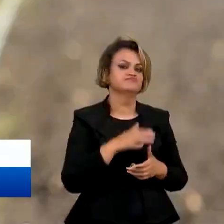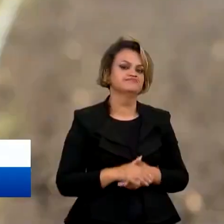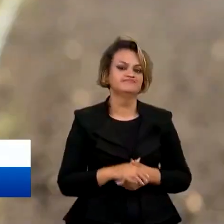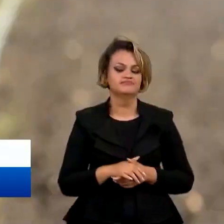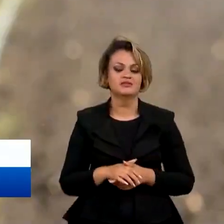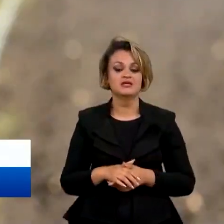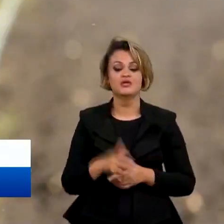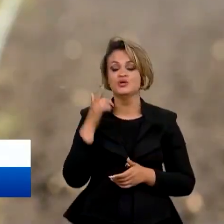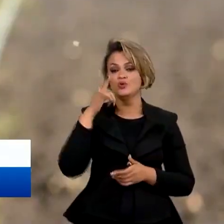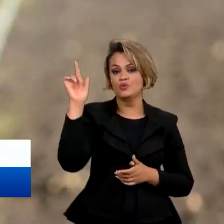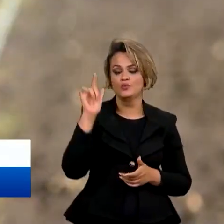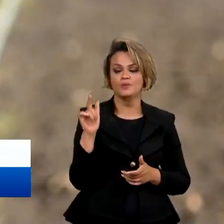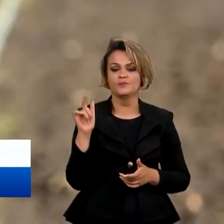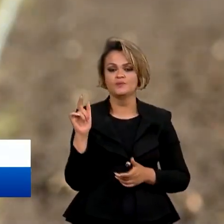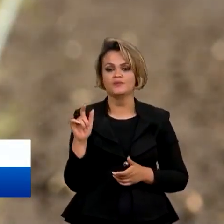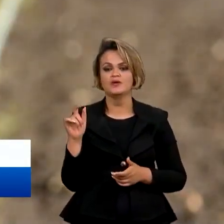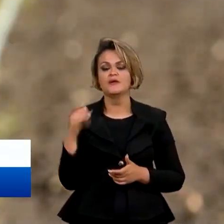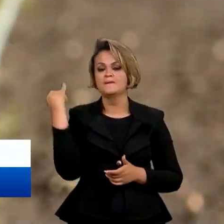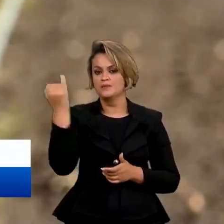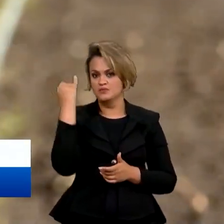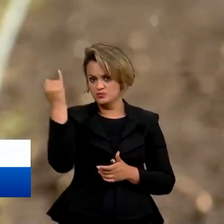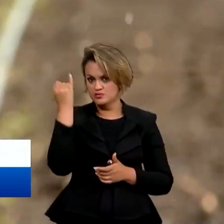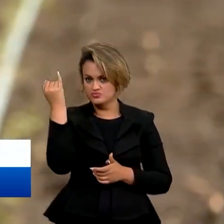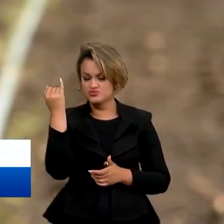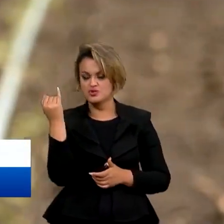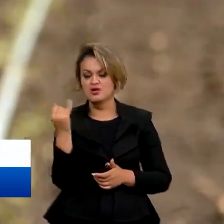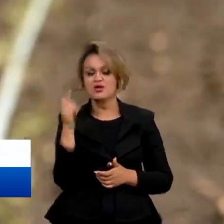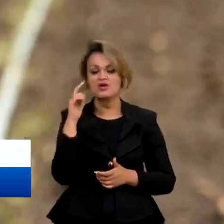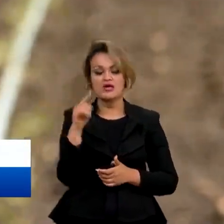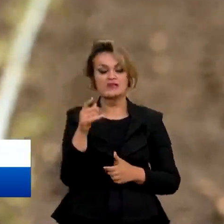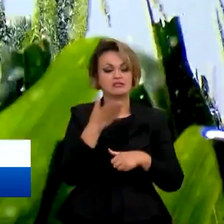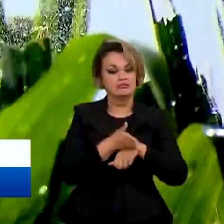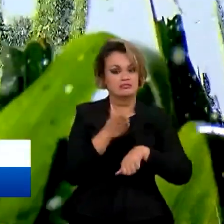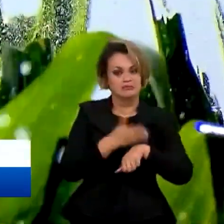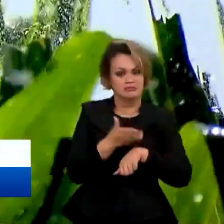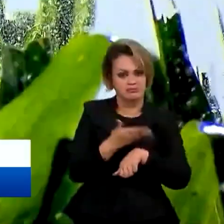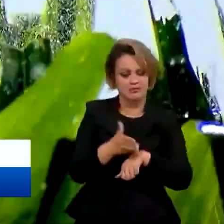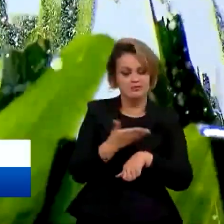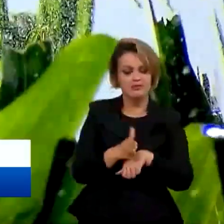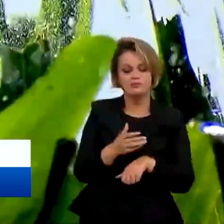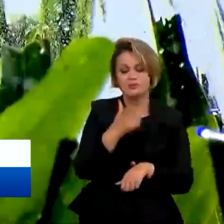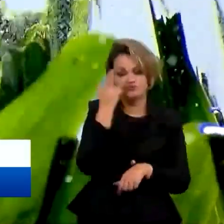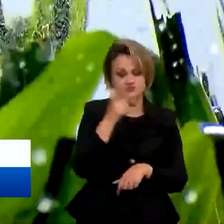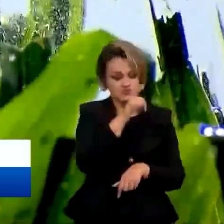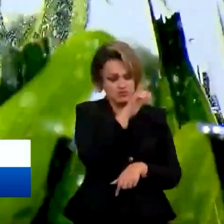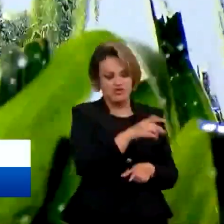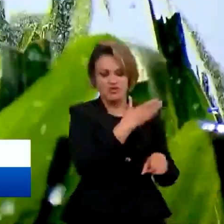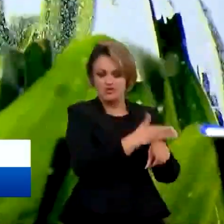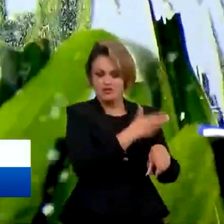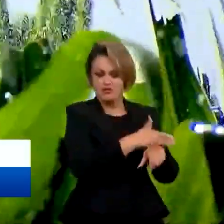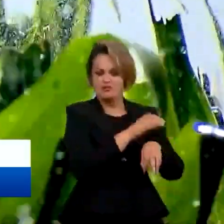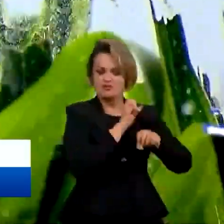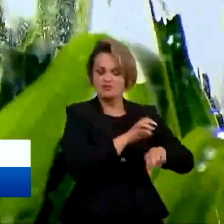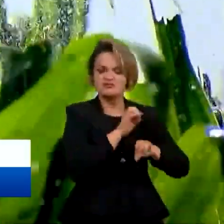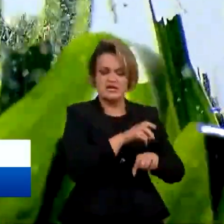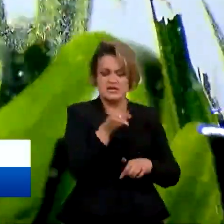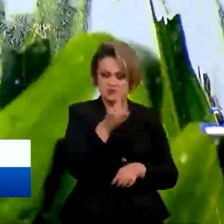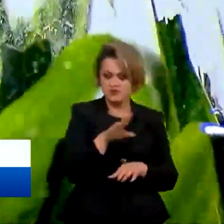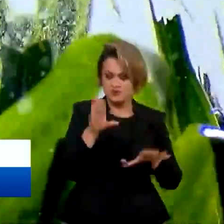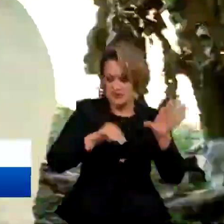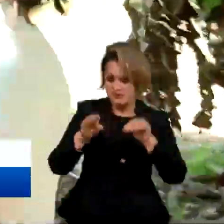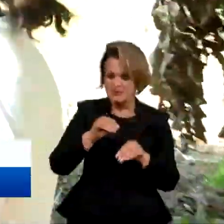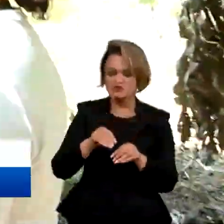diminuídos. E a outra questão extremamente importante é fazer o treinamento das pessoas que fazem aplicação